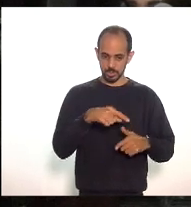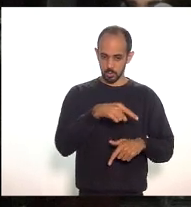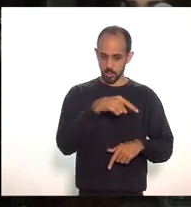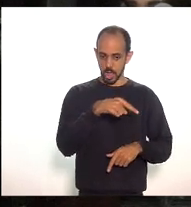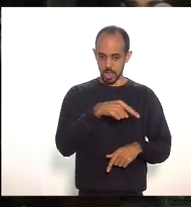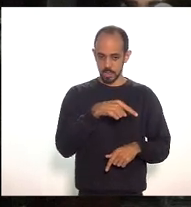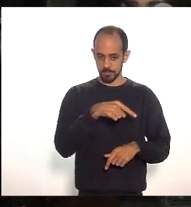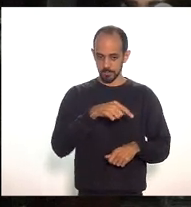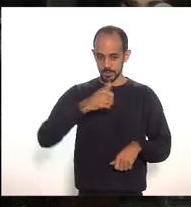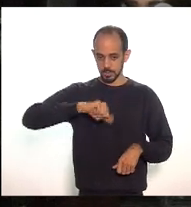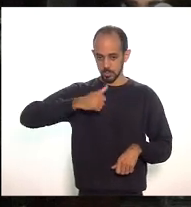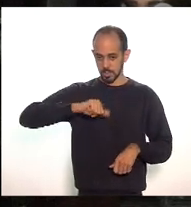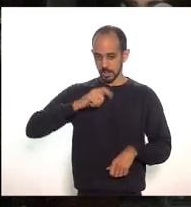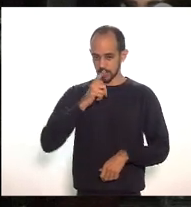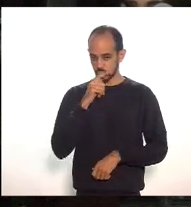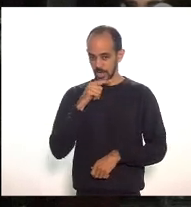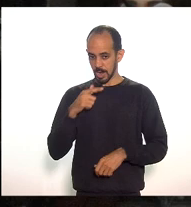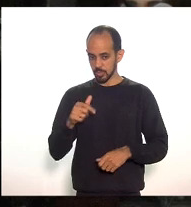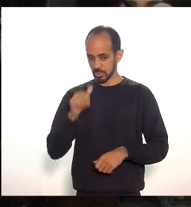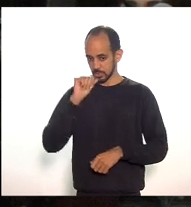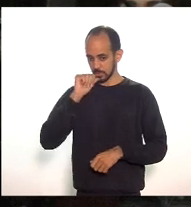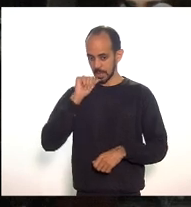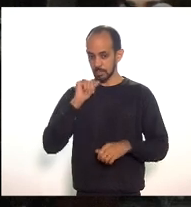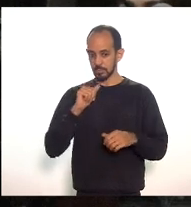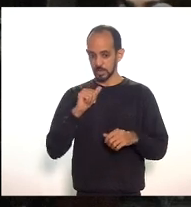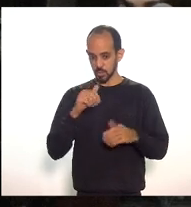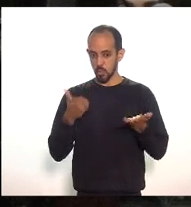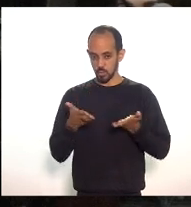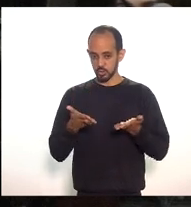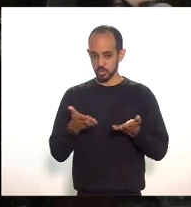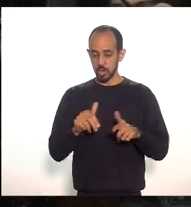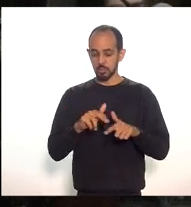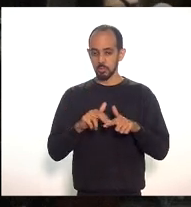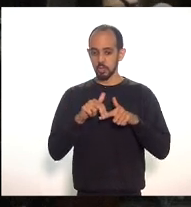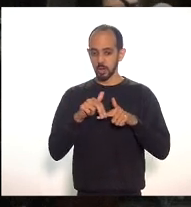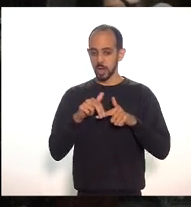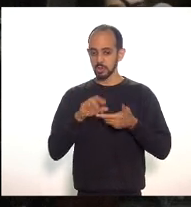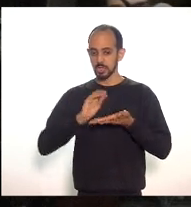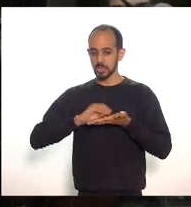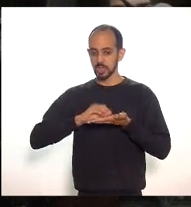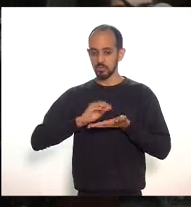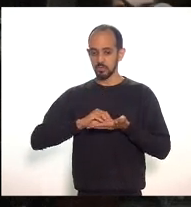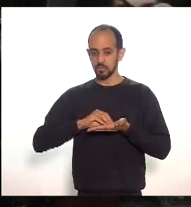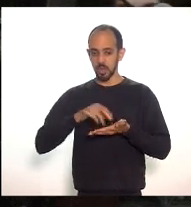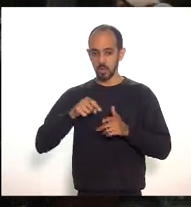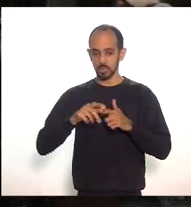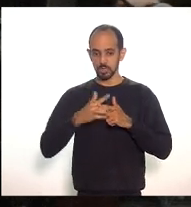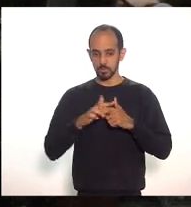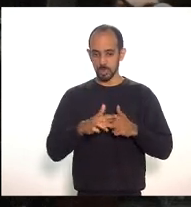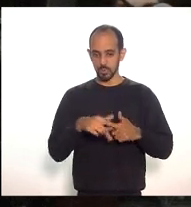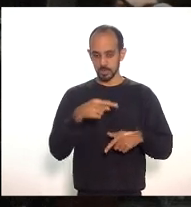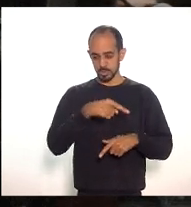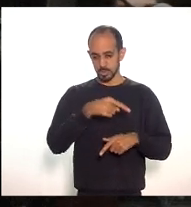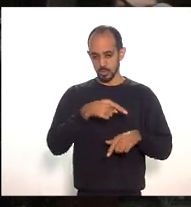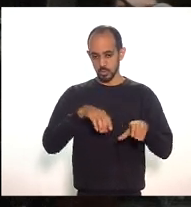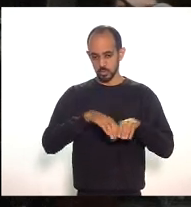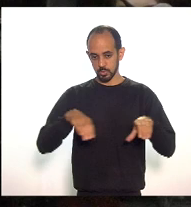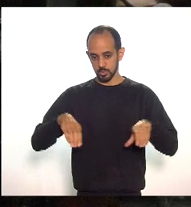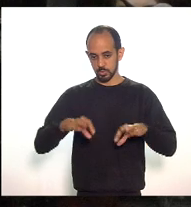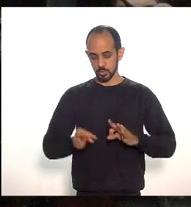Oi E essa qualidade de água que a gente bebe hoje é por conta dessa falta de manutenção em alguma estação tratamento de água